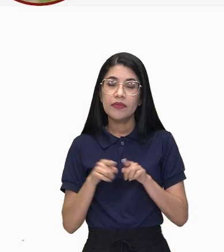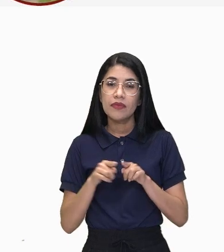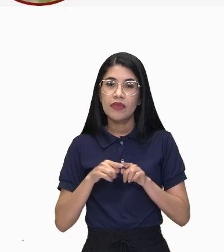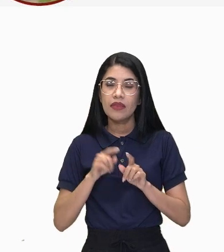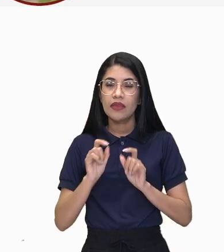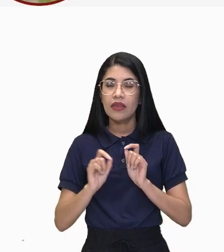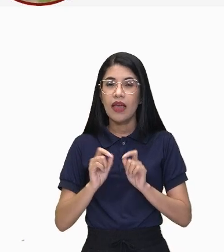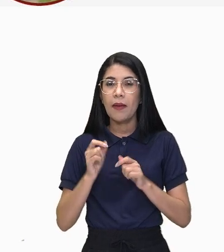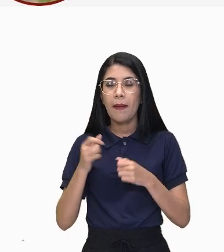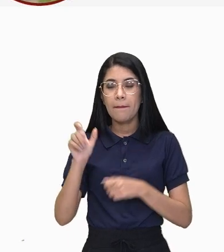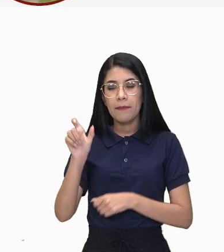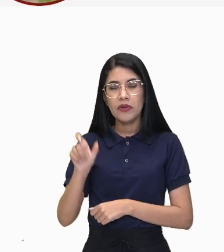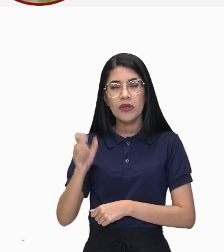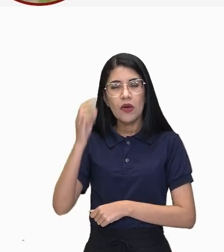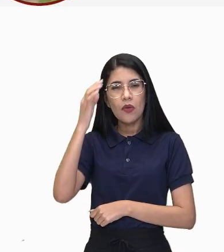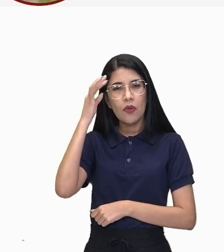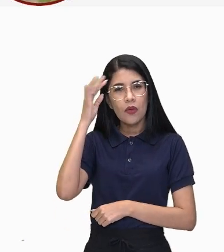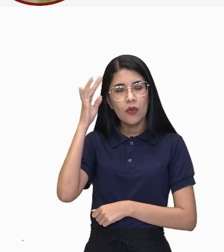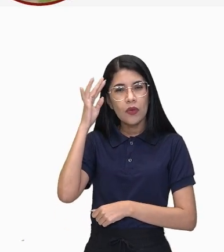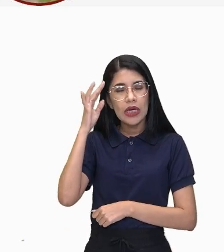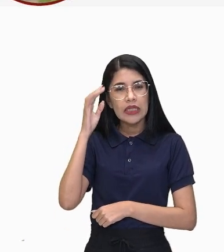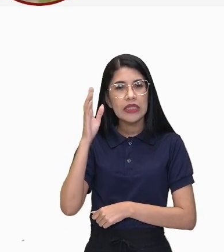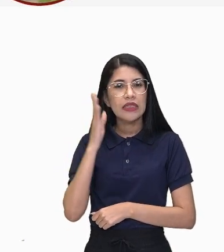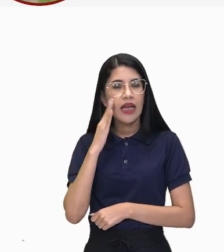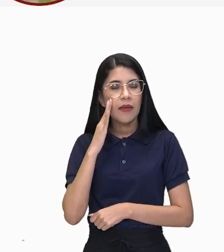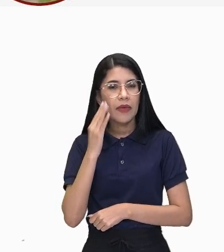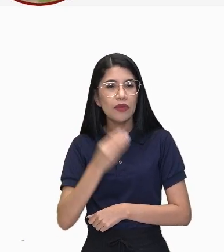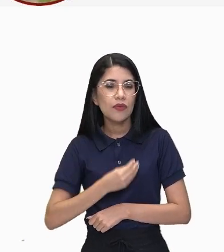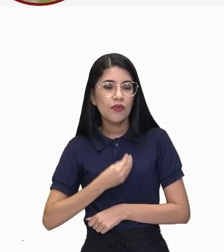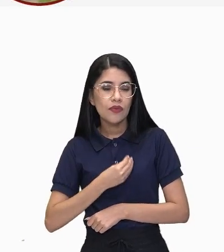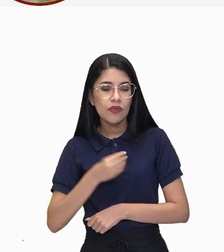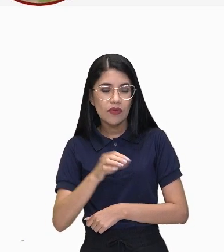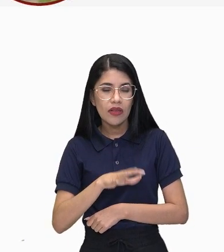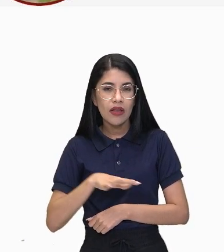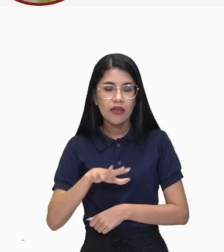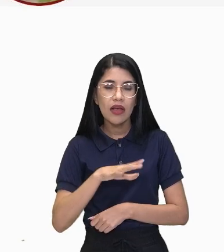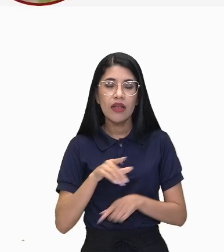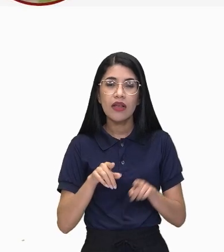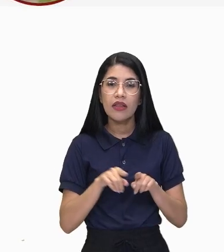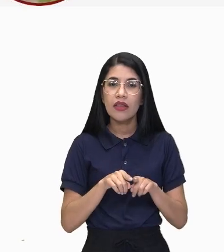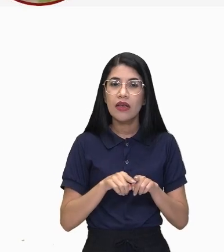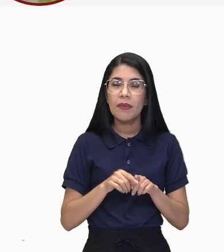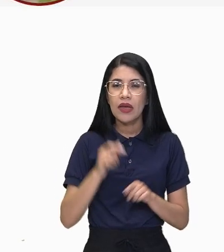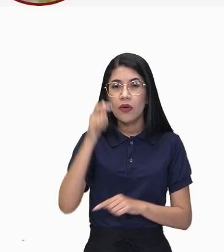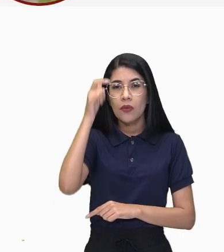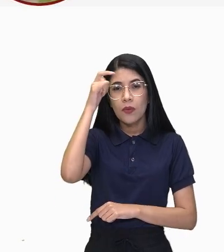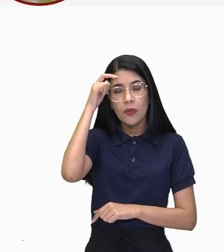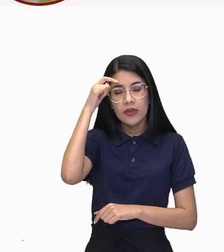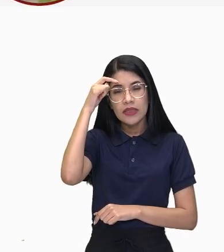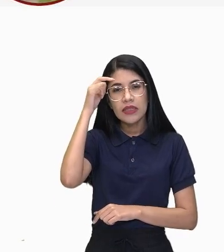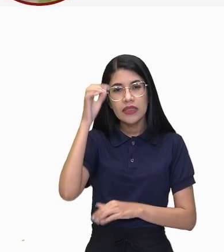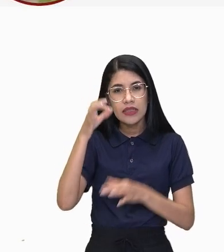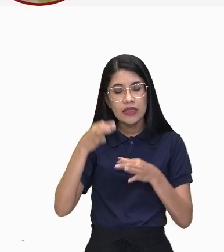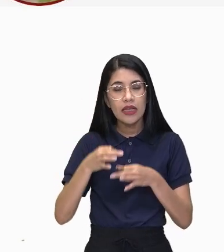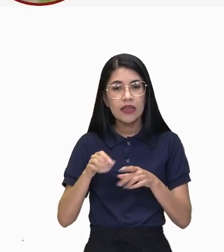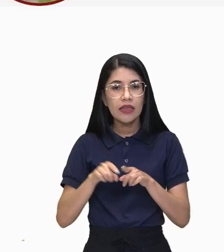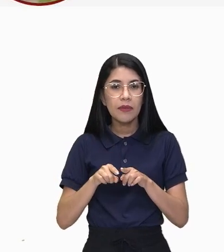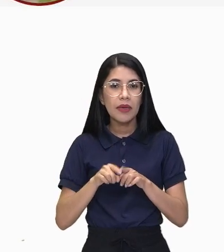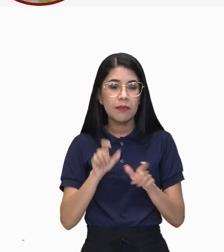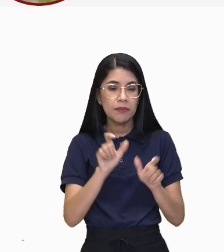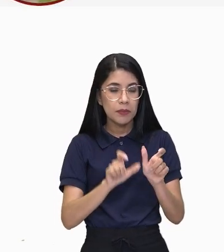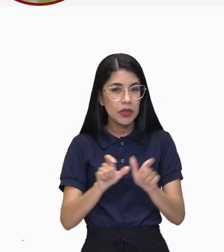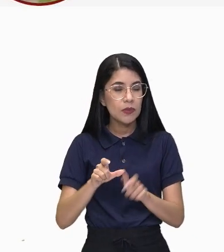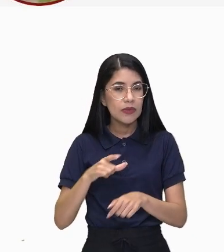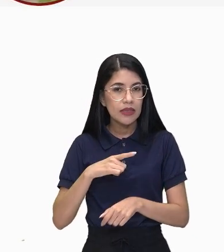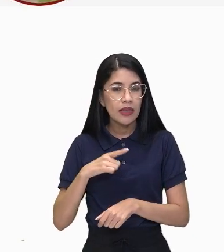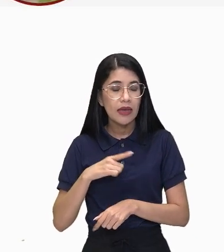que está consciente naquele espaço, professor? E mais do que consciente, né, eu acho que até que consciência as pessoas têm, né?